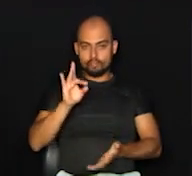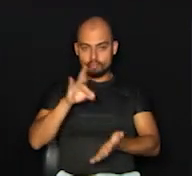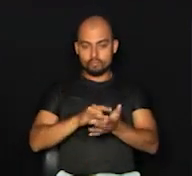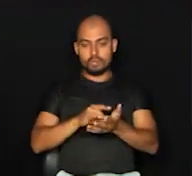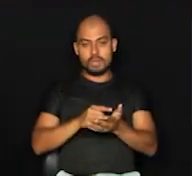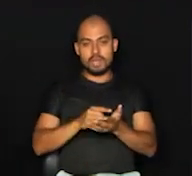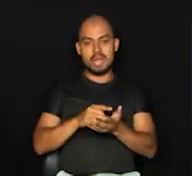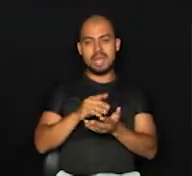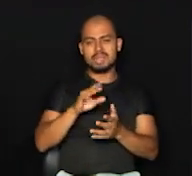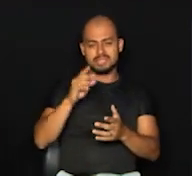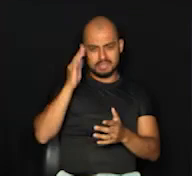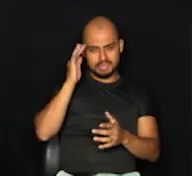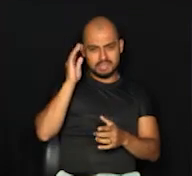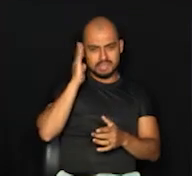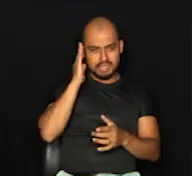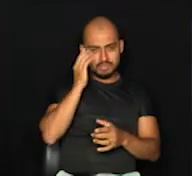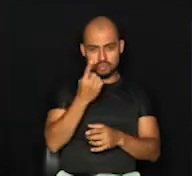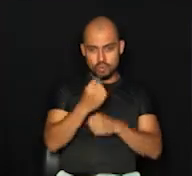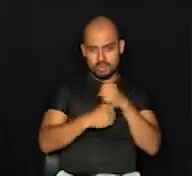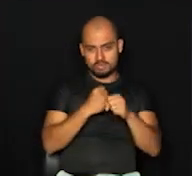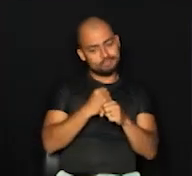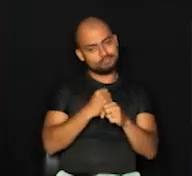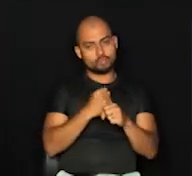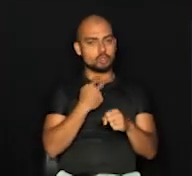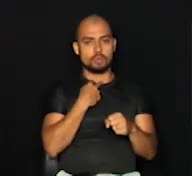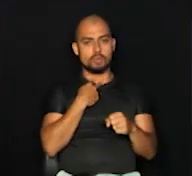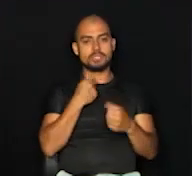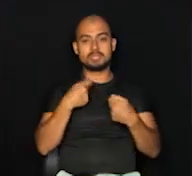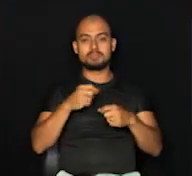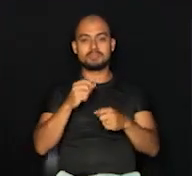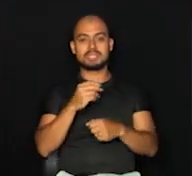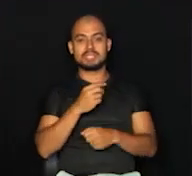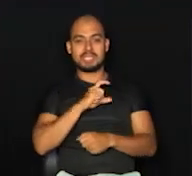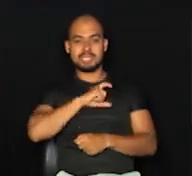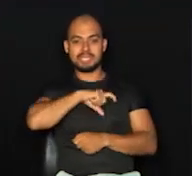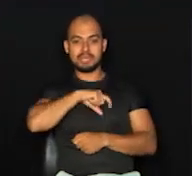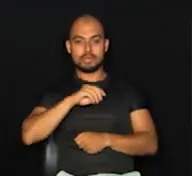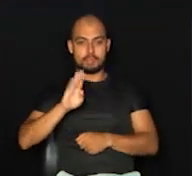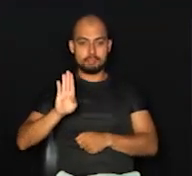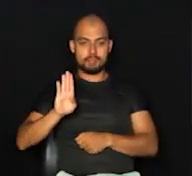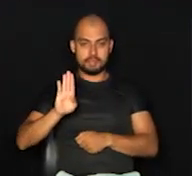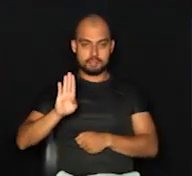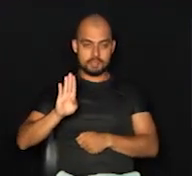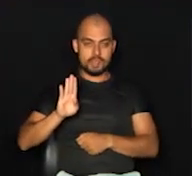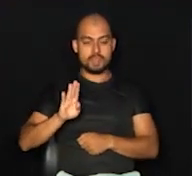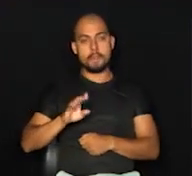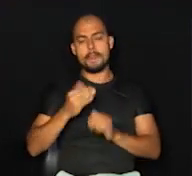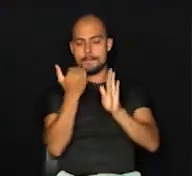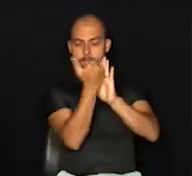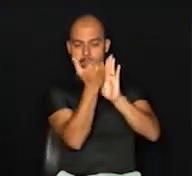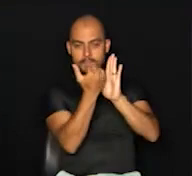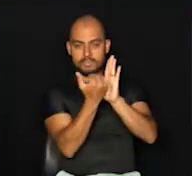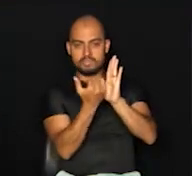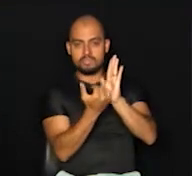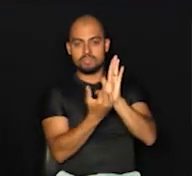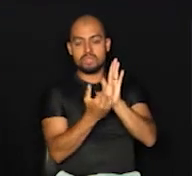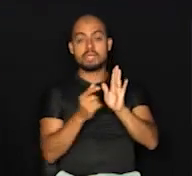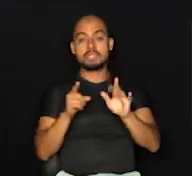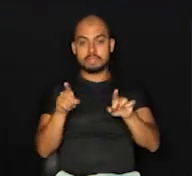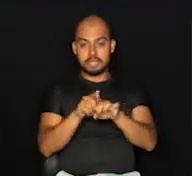ser a provisória, que é aquele só de 1 ano, viu, gente? Então, esses são os requisitos mínimos e haverá um